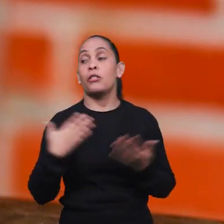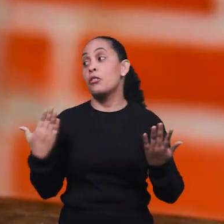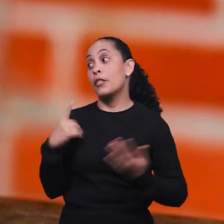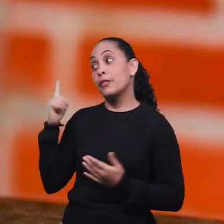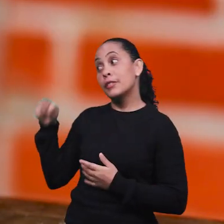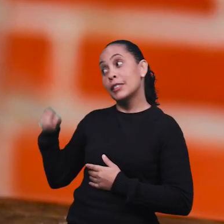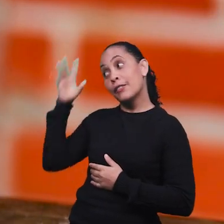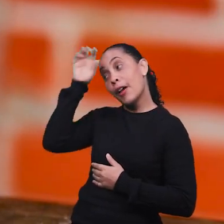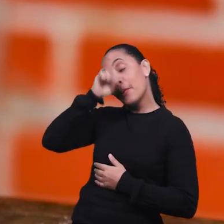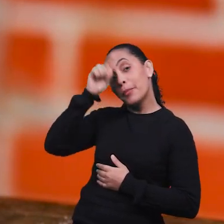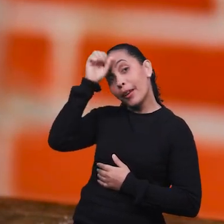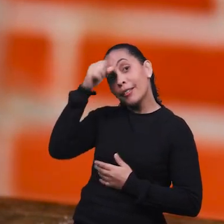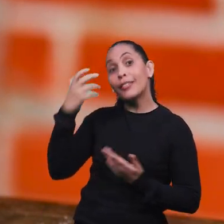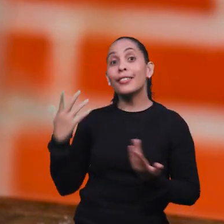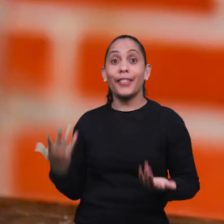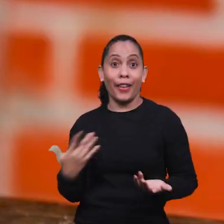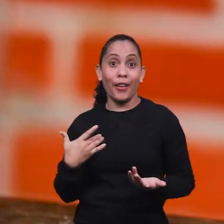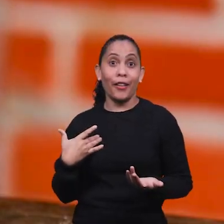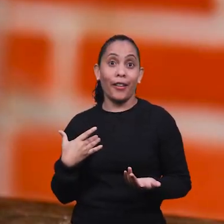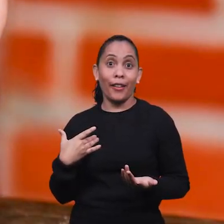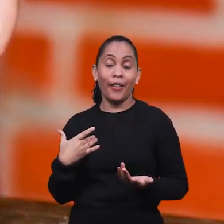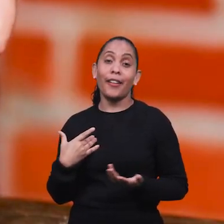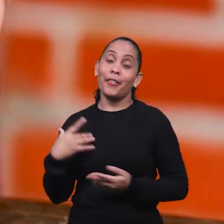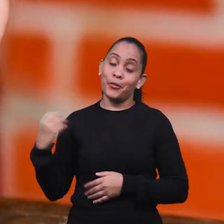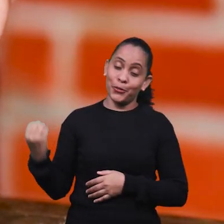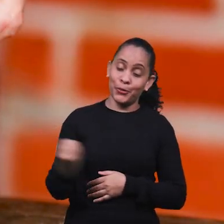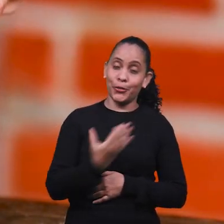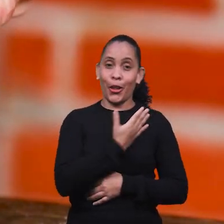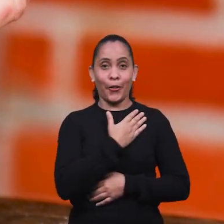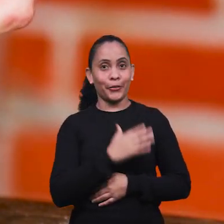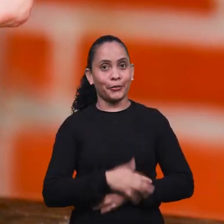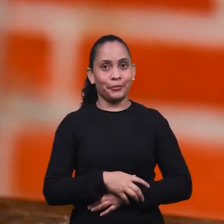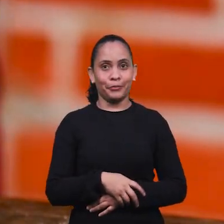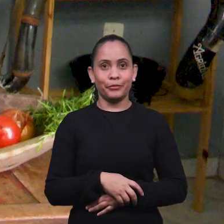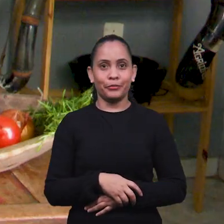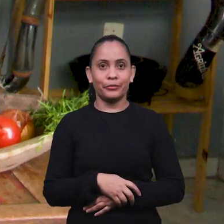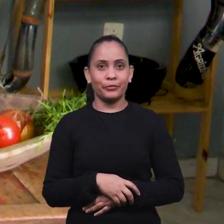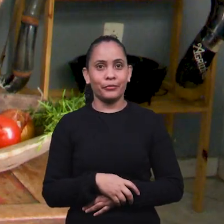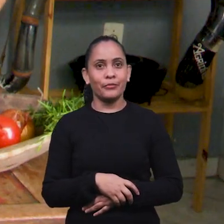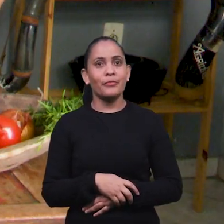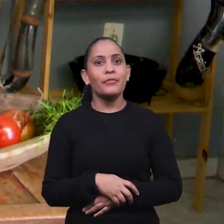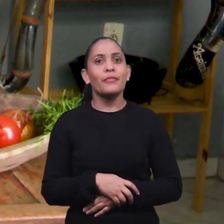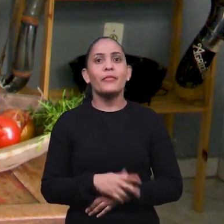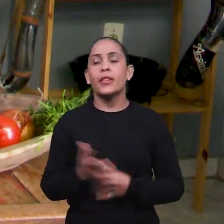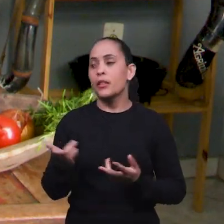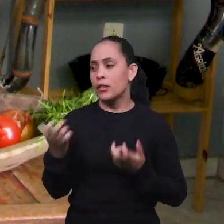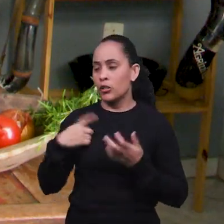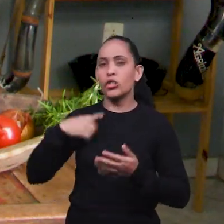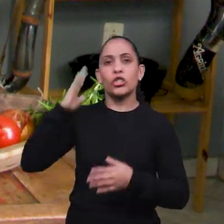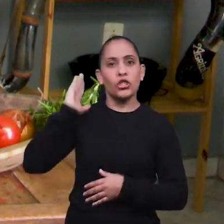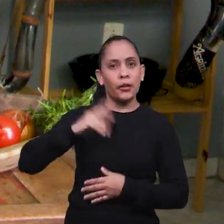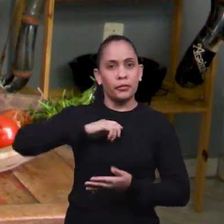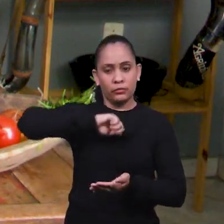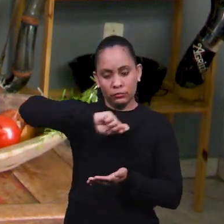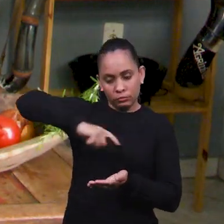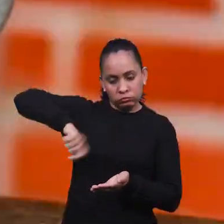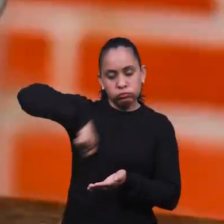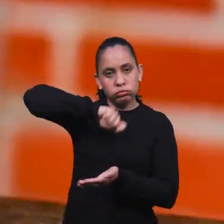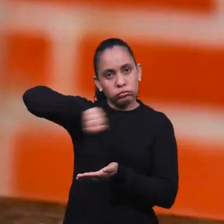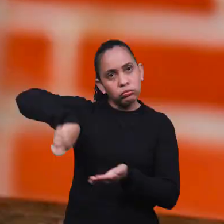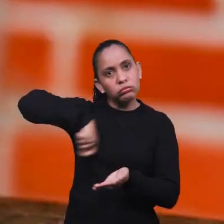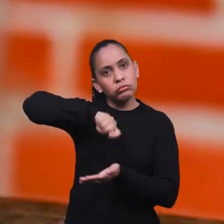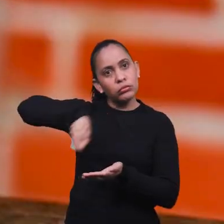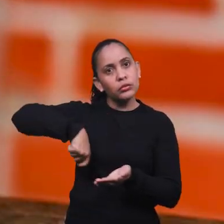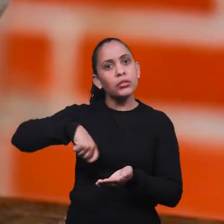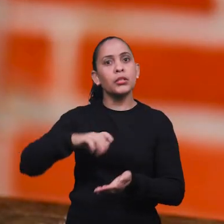senhora vai é aprender. Mais uma receita, né? mais Glória? uma receita nova para mim. Mais uma receita nova. Ó, vocês estão vendo que eu já misturei.